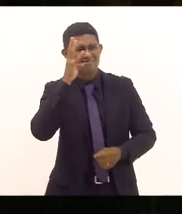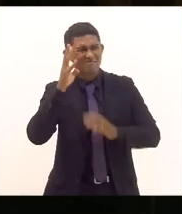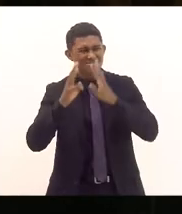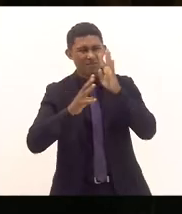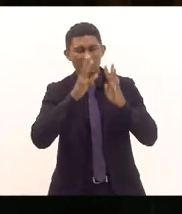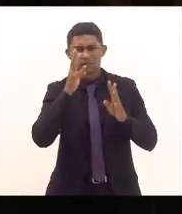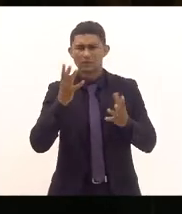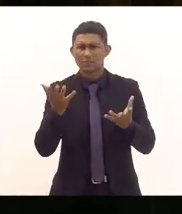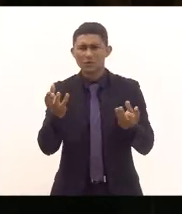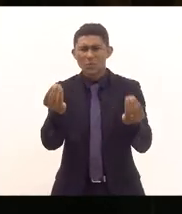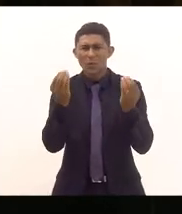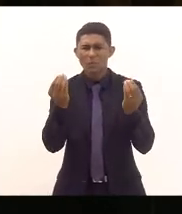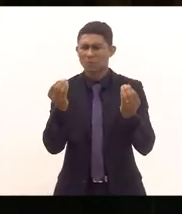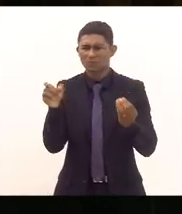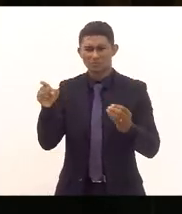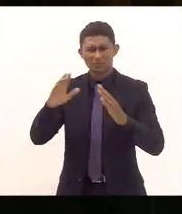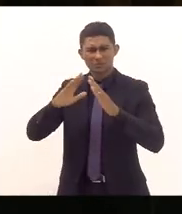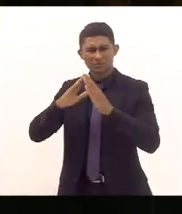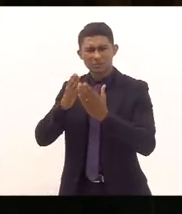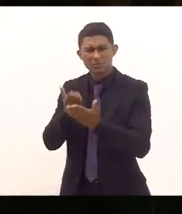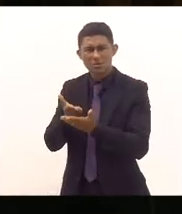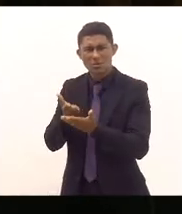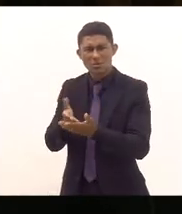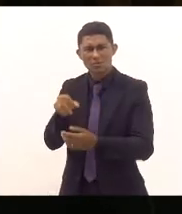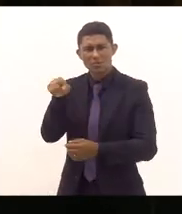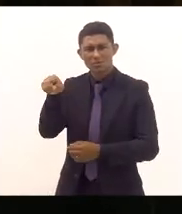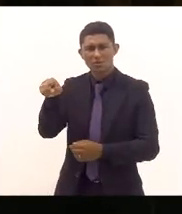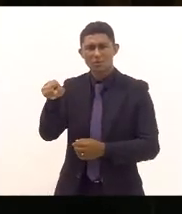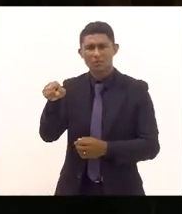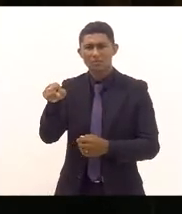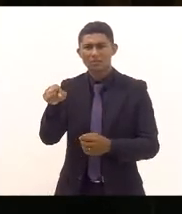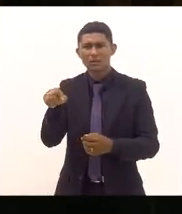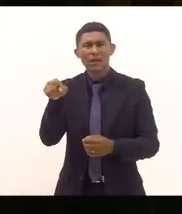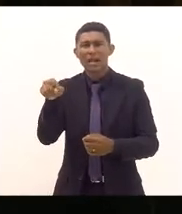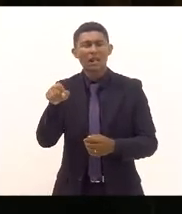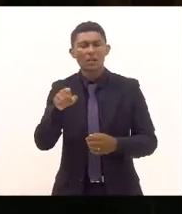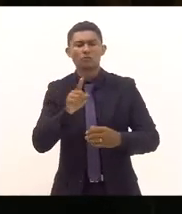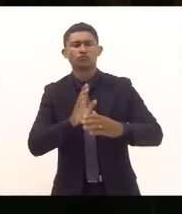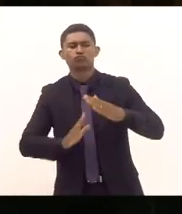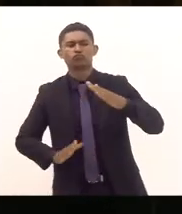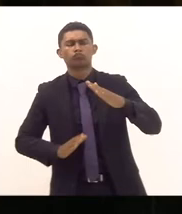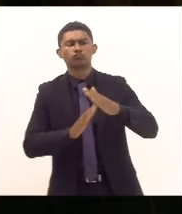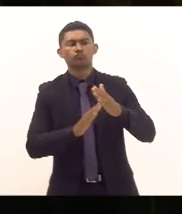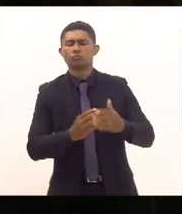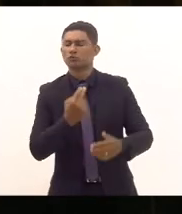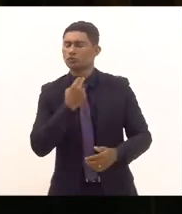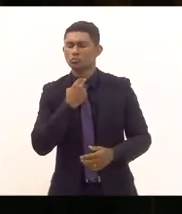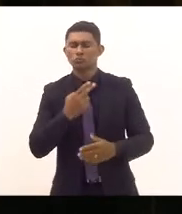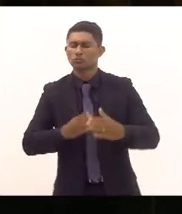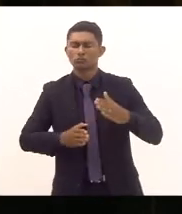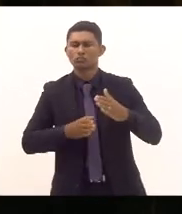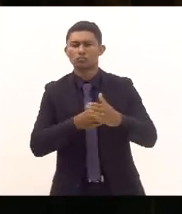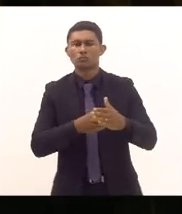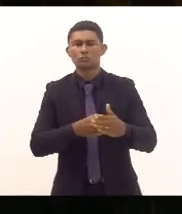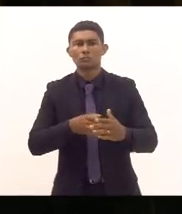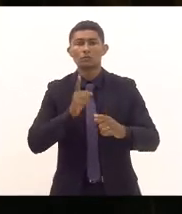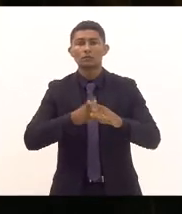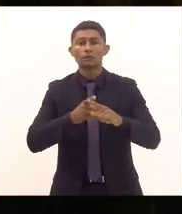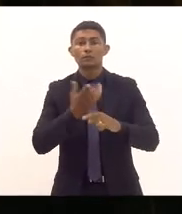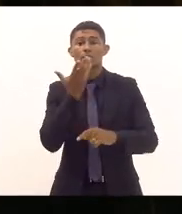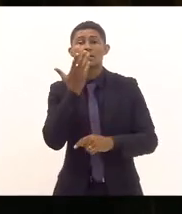não posso crer que uma escola impeça troca de livros porque uma criança